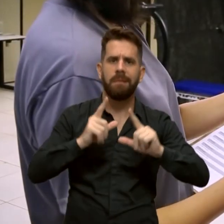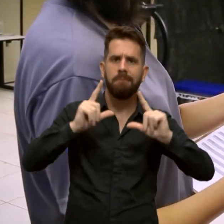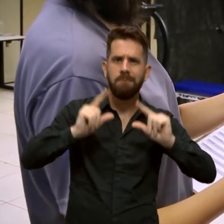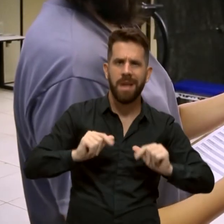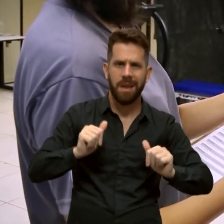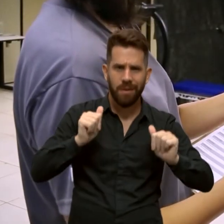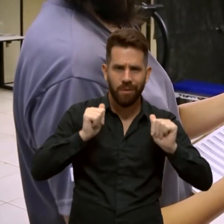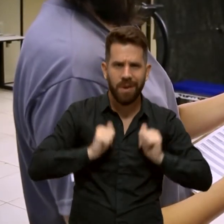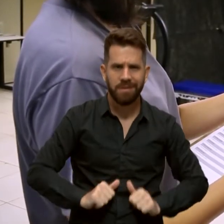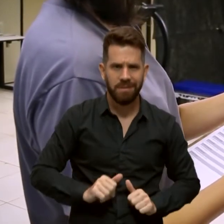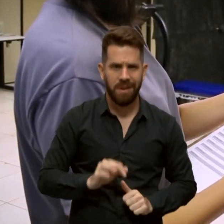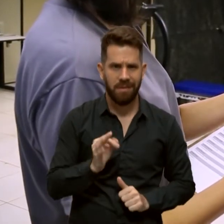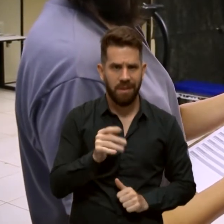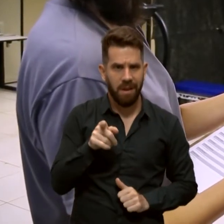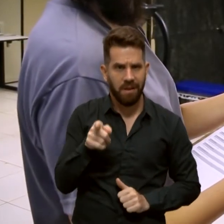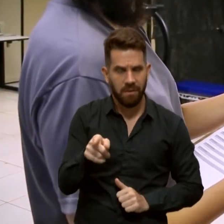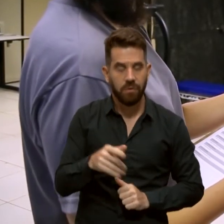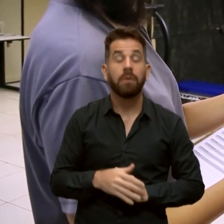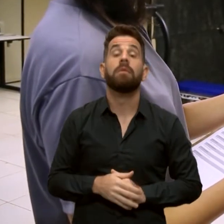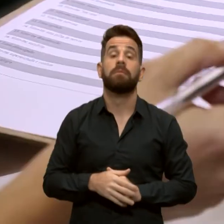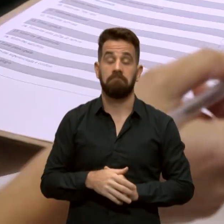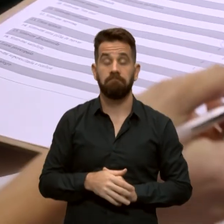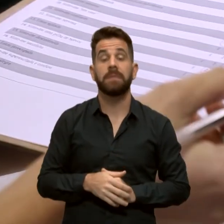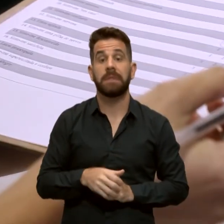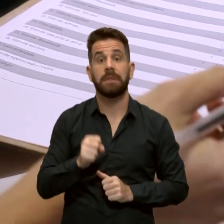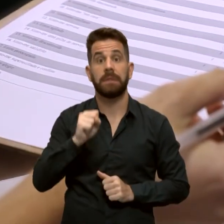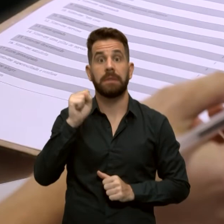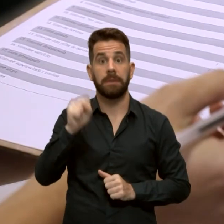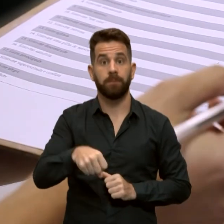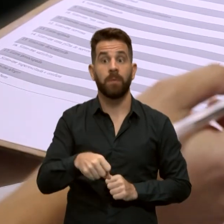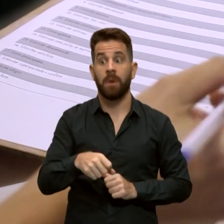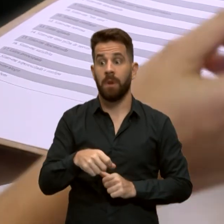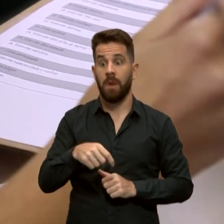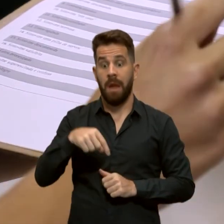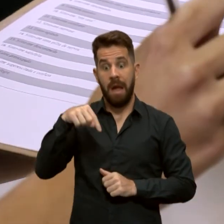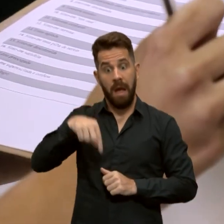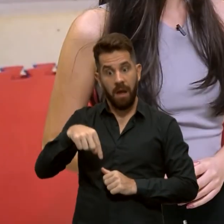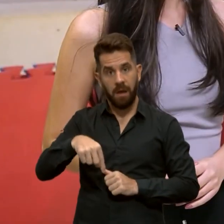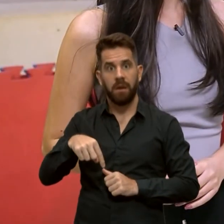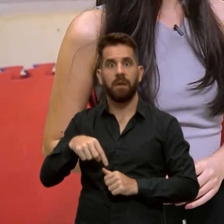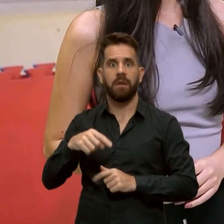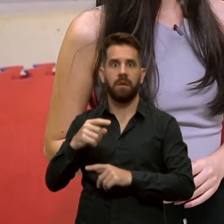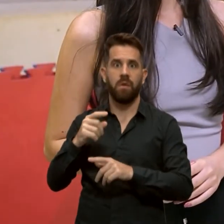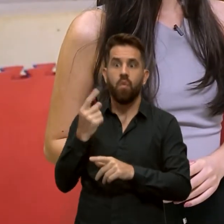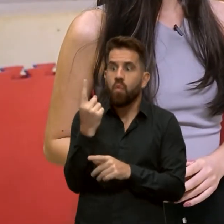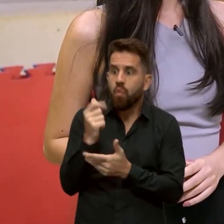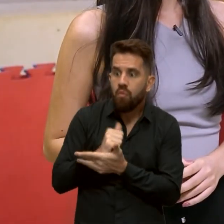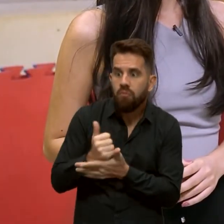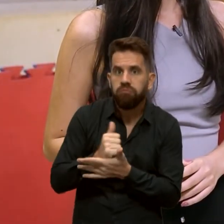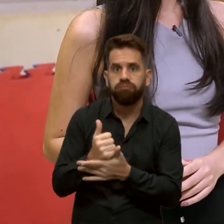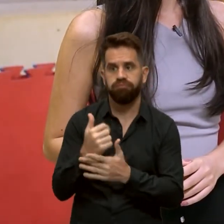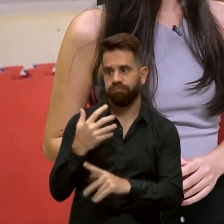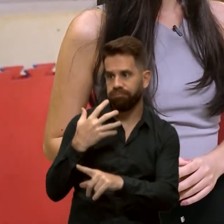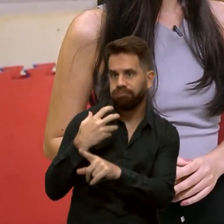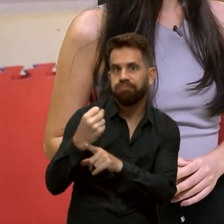estudo prévio, nós verificamos que uma sessão do Exergames Zumba Fitness, com duração de